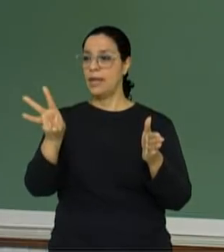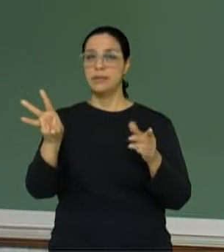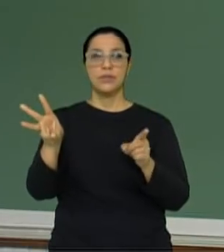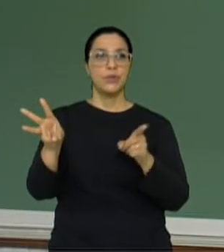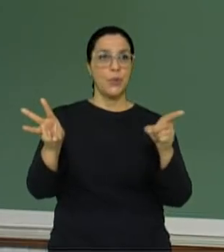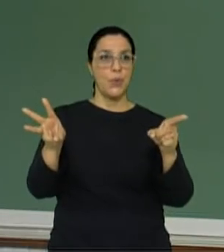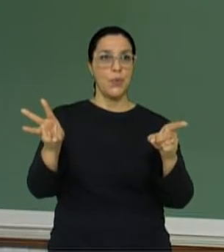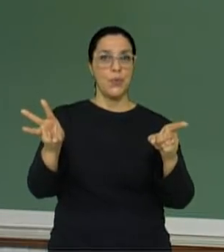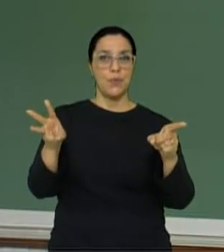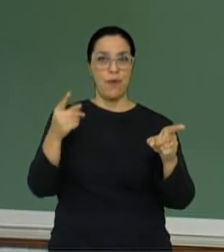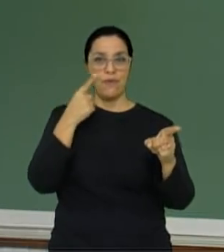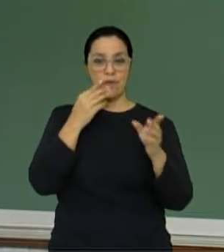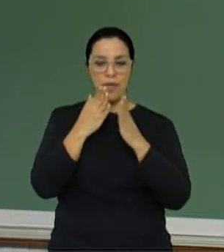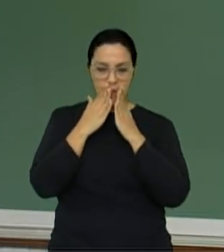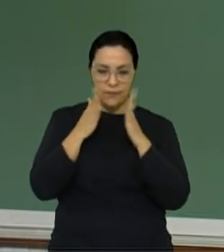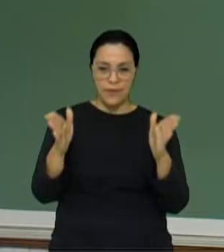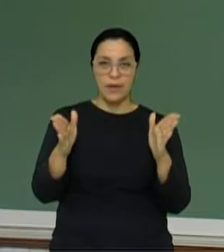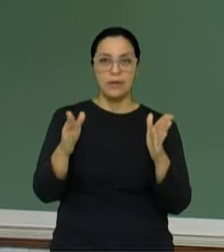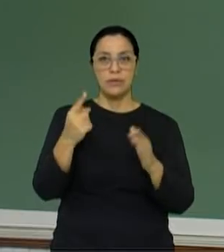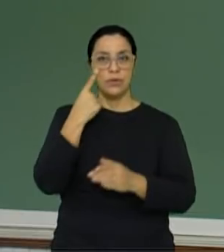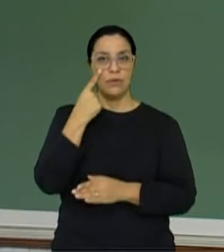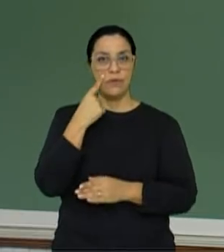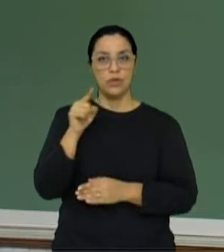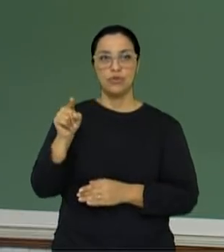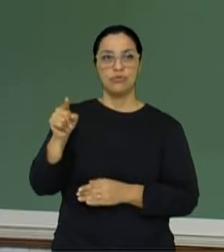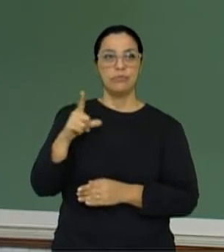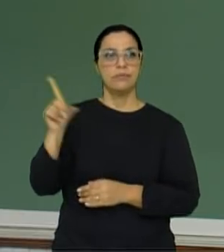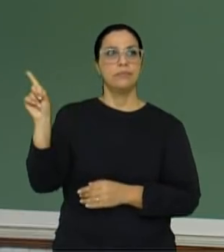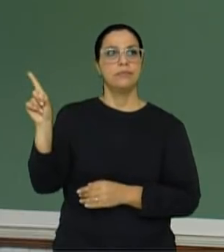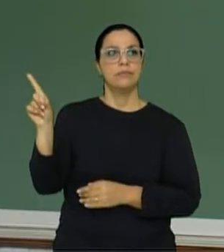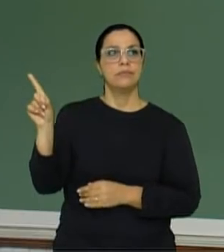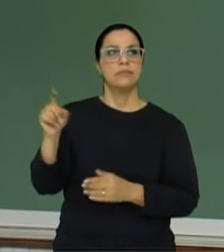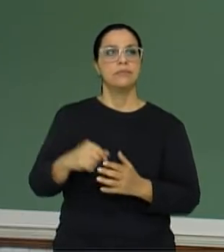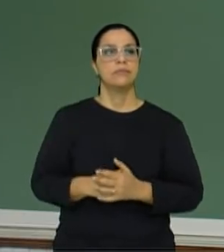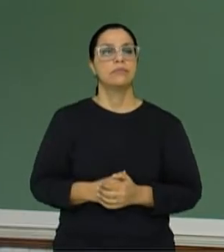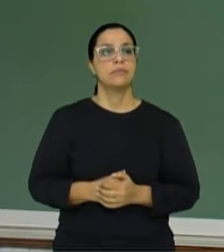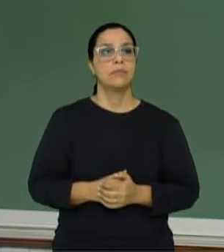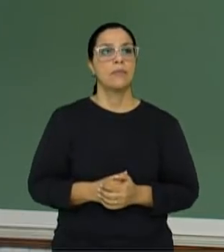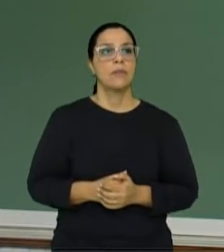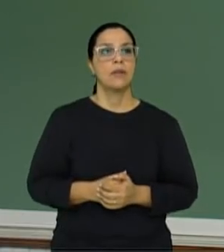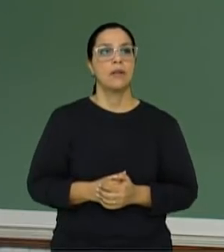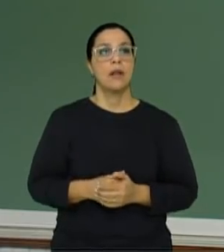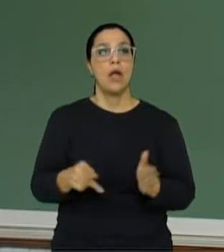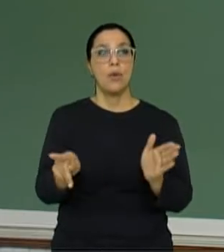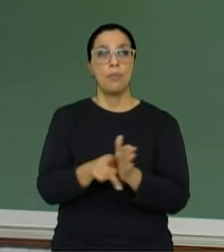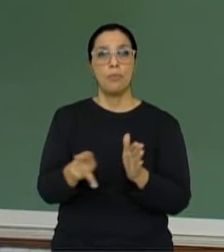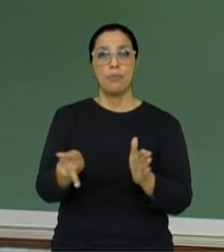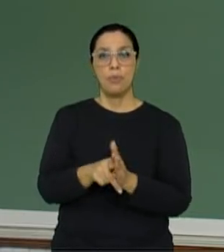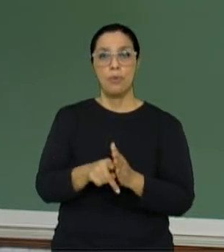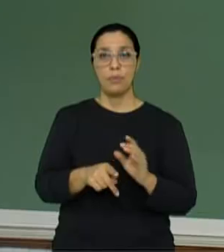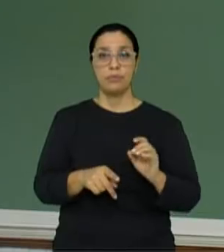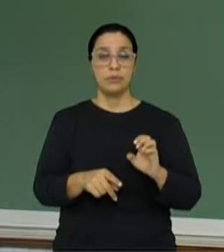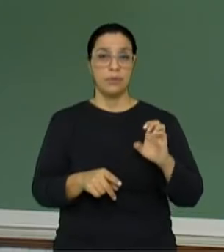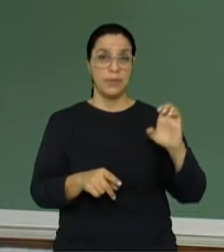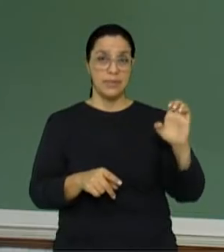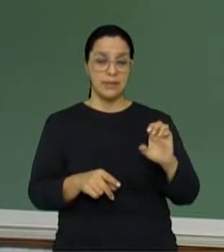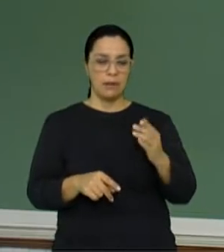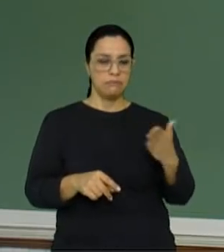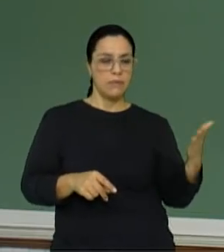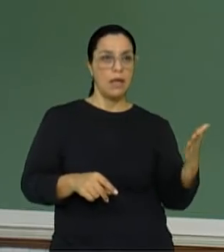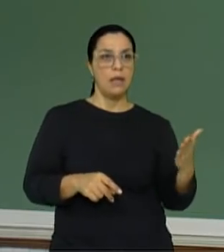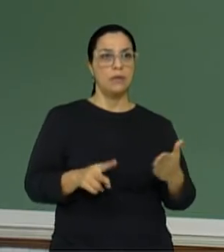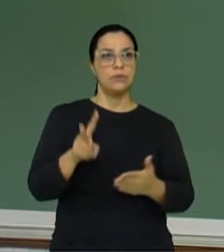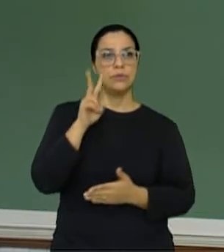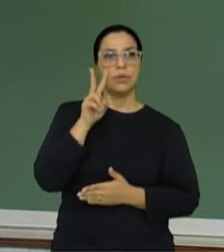beleza? Eu vou conseguir enxergar apenas uma bolinha desse dado. A vista lateral aqui, lateral esquerda,